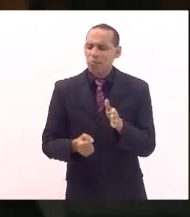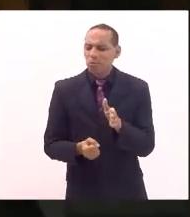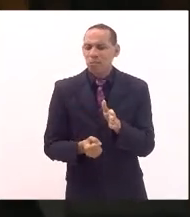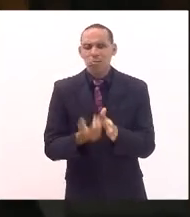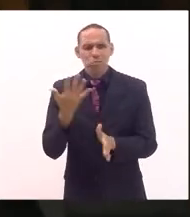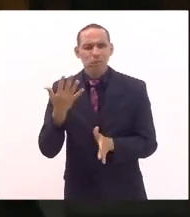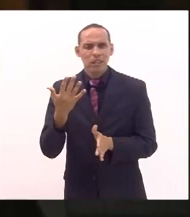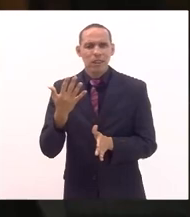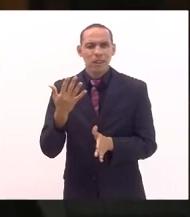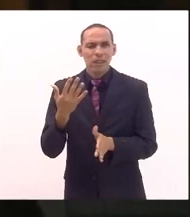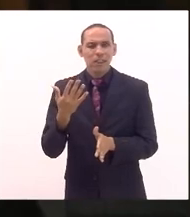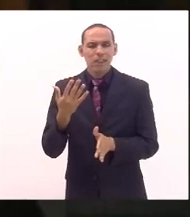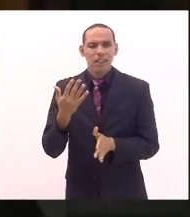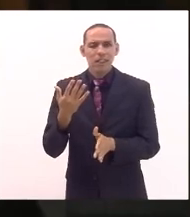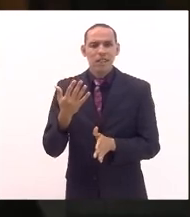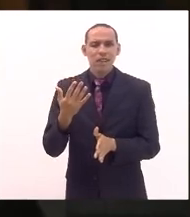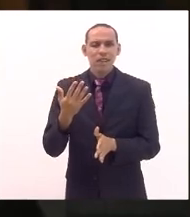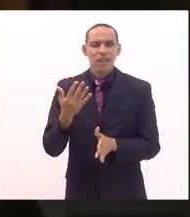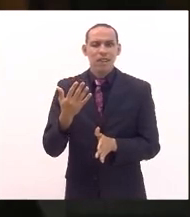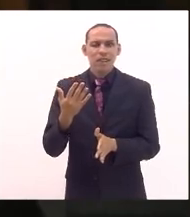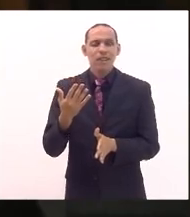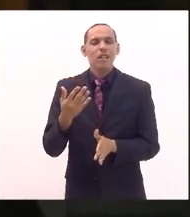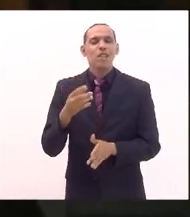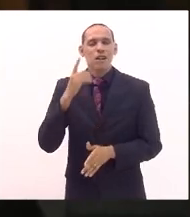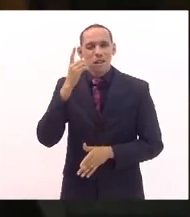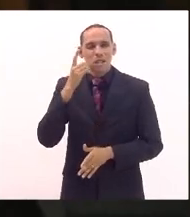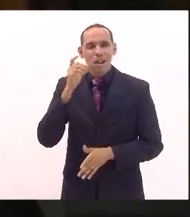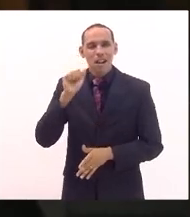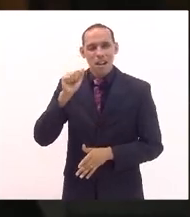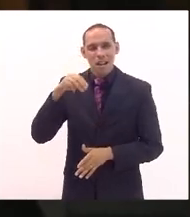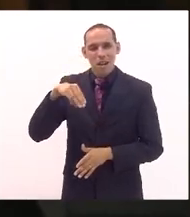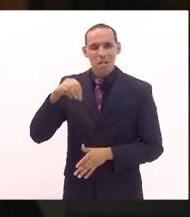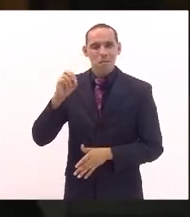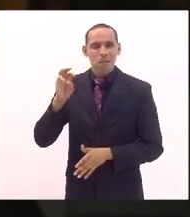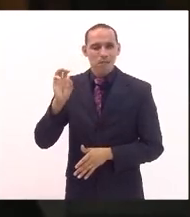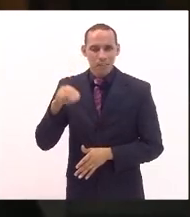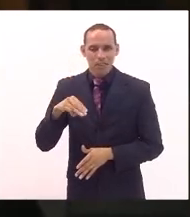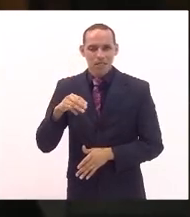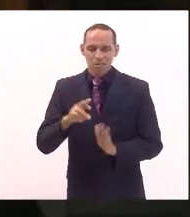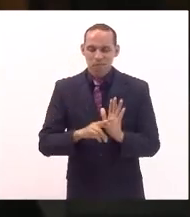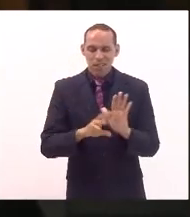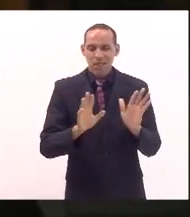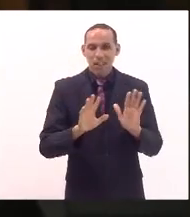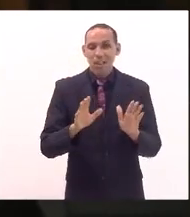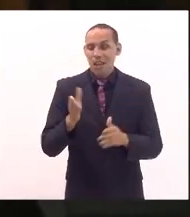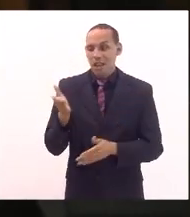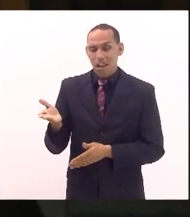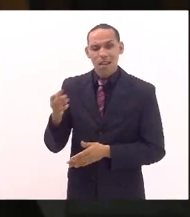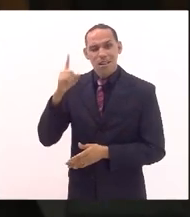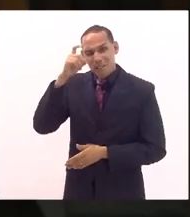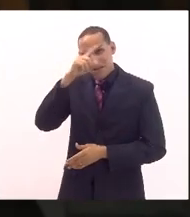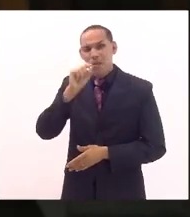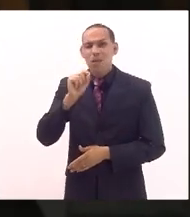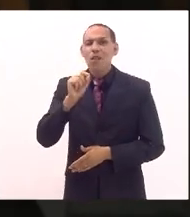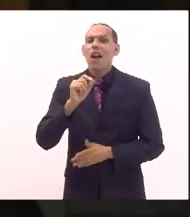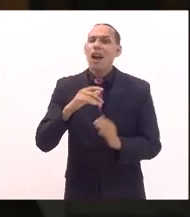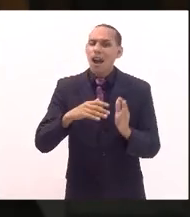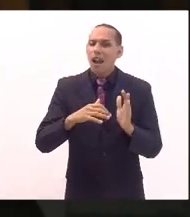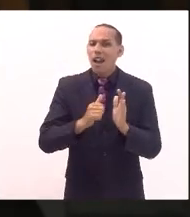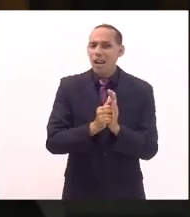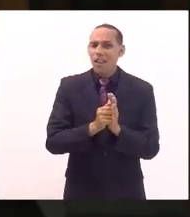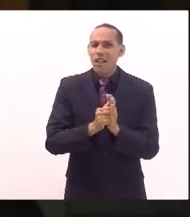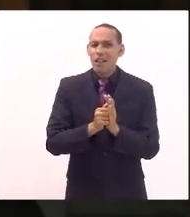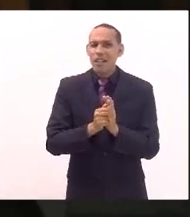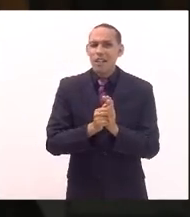sem nenhuma alusão Deputado Rodrigo Amorim é difícil para taquigrafia registrar